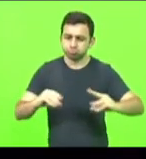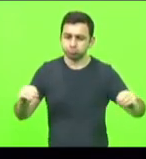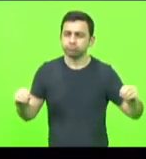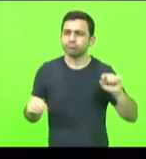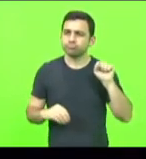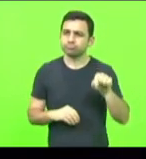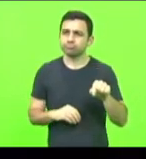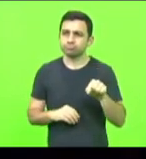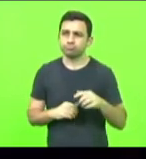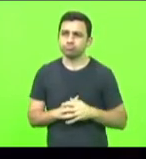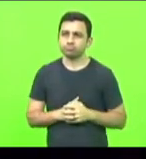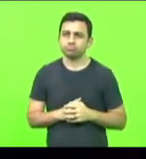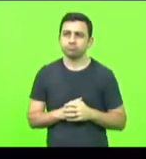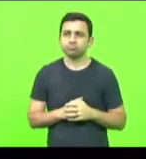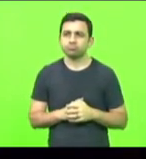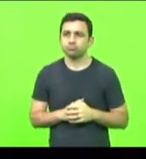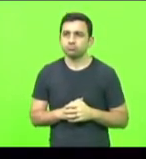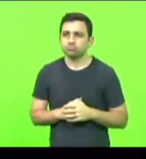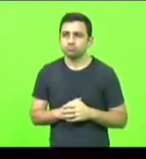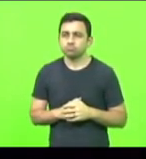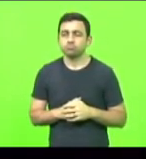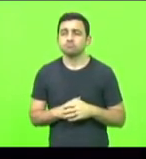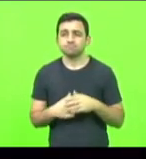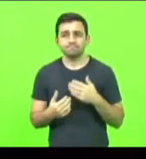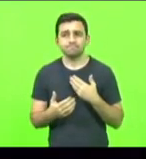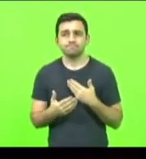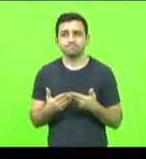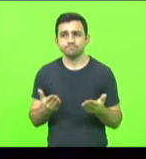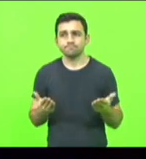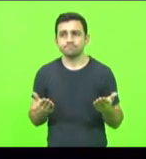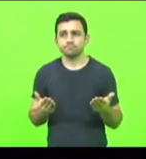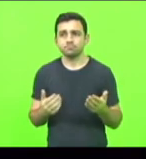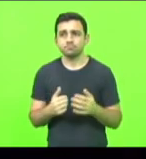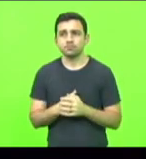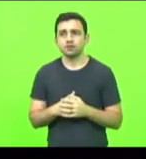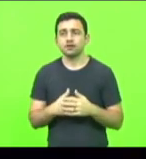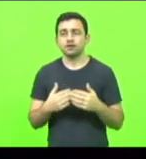caminha para a sua extinção. Então, fiquei